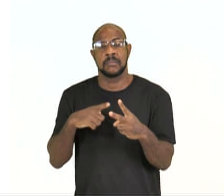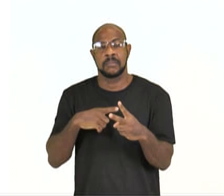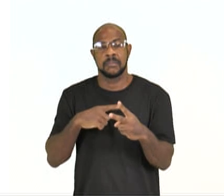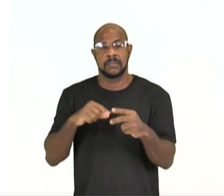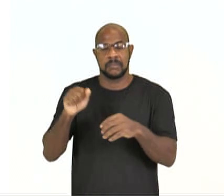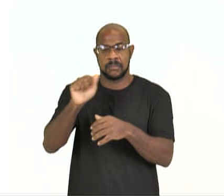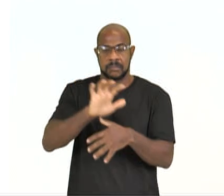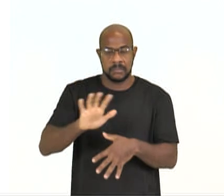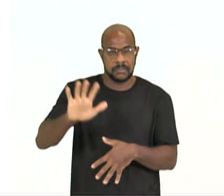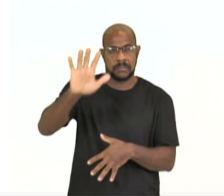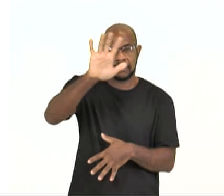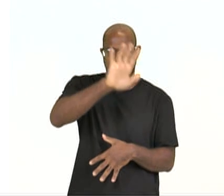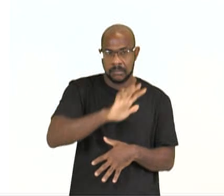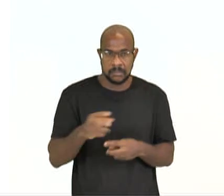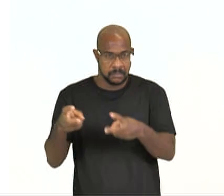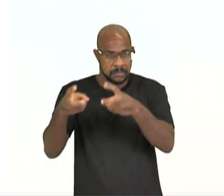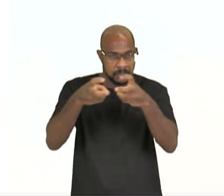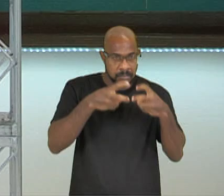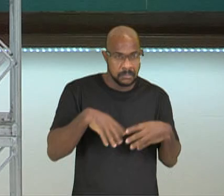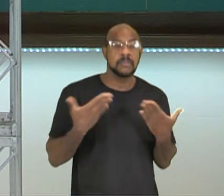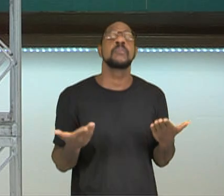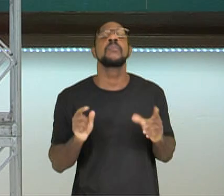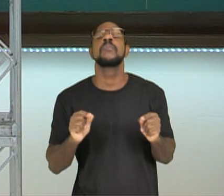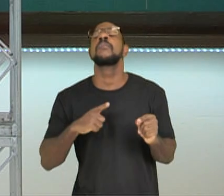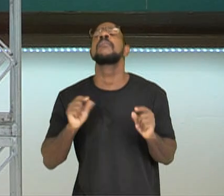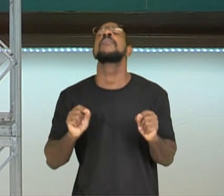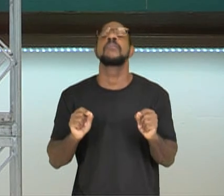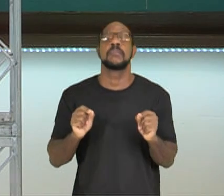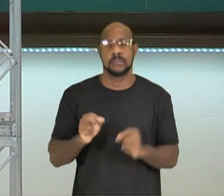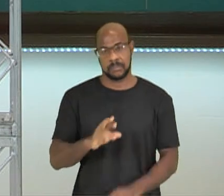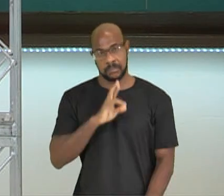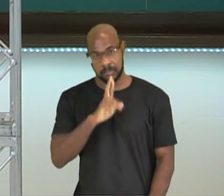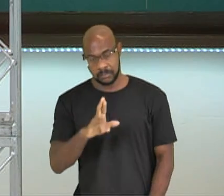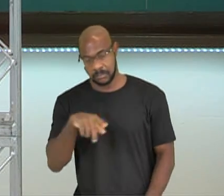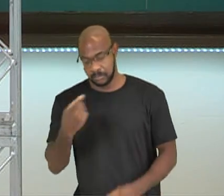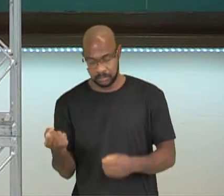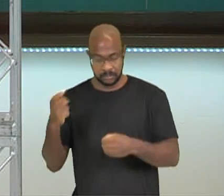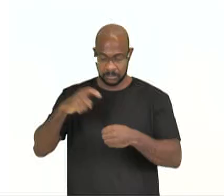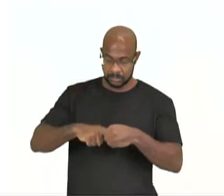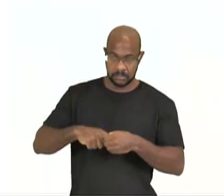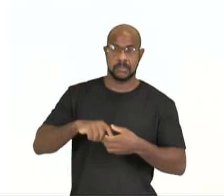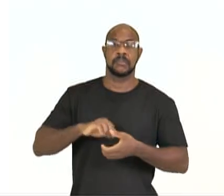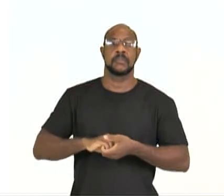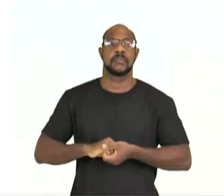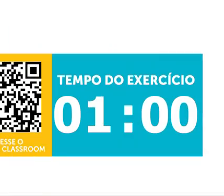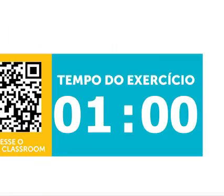no mapa, quem prestou atenção? Então, respondam e a gente já volta para corrigir.